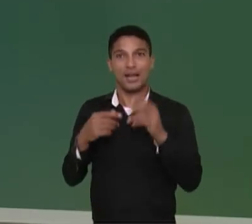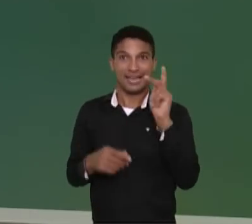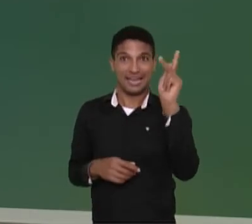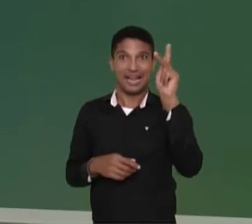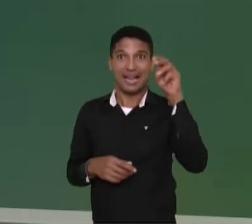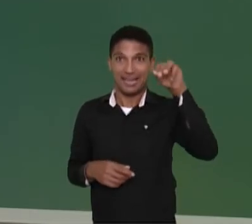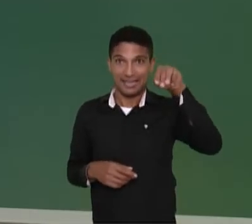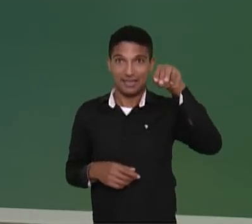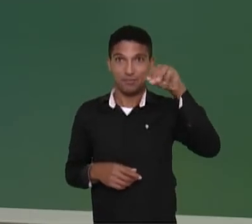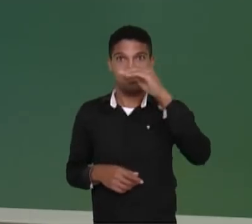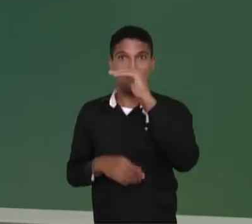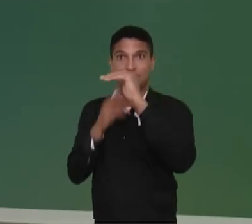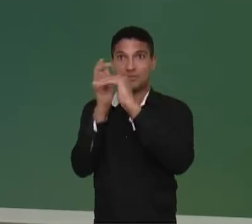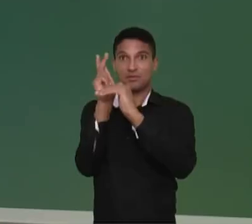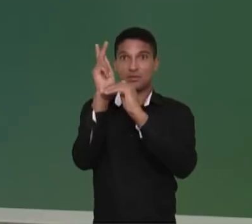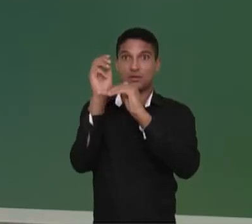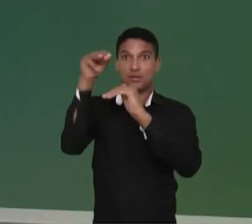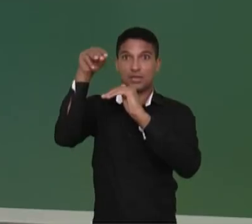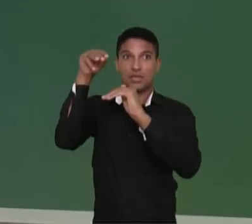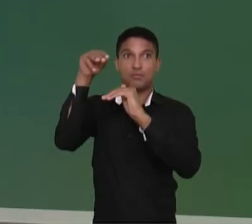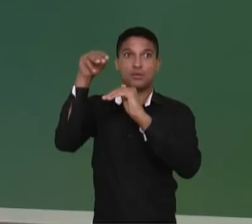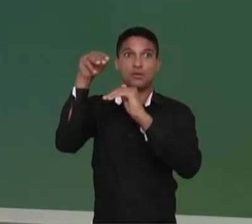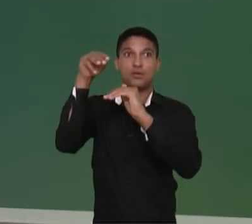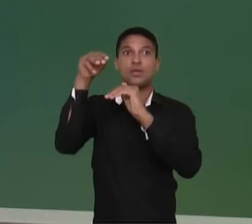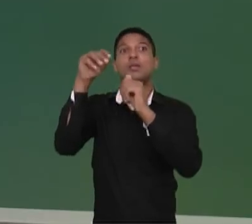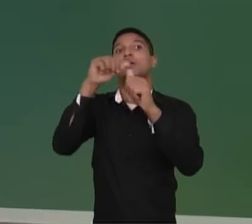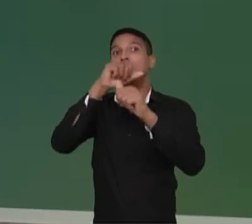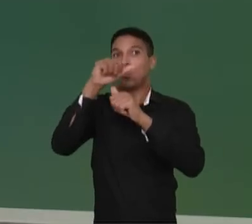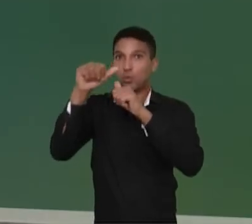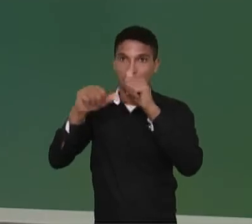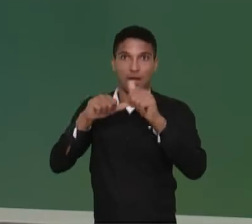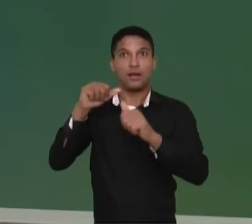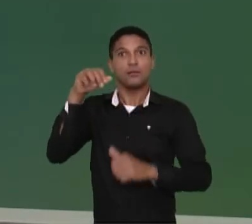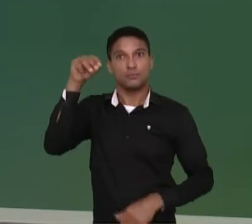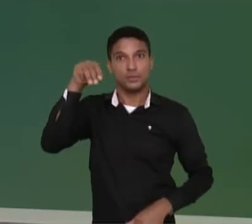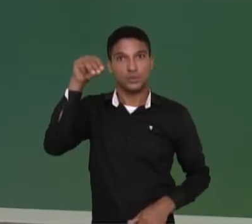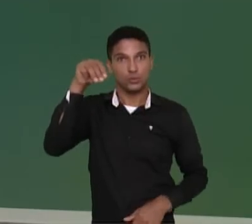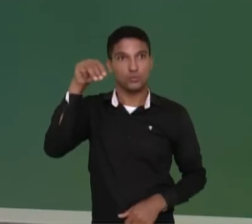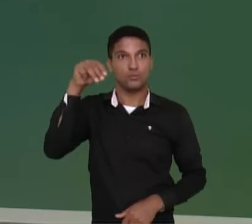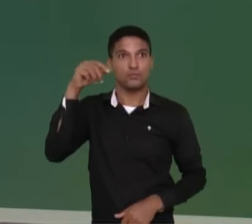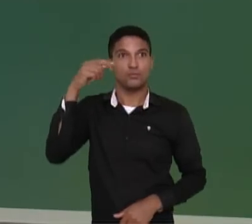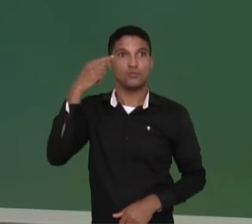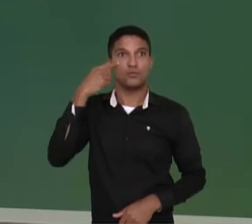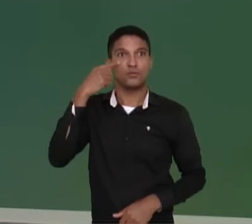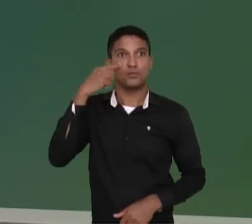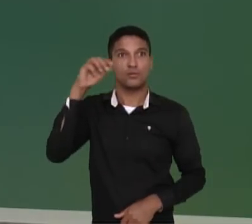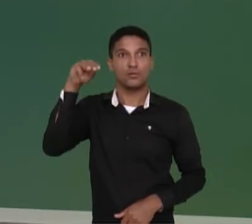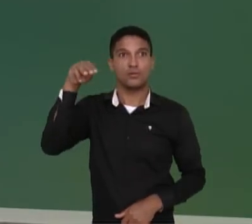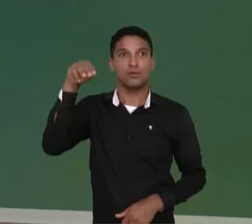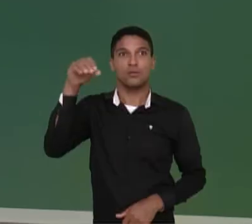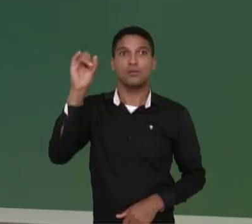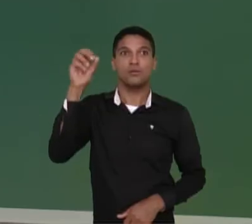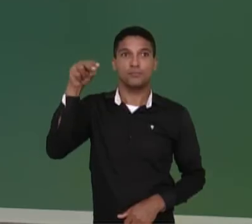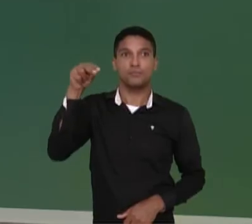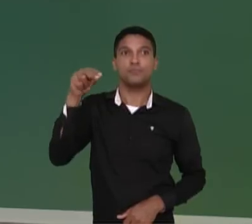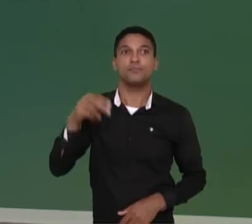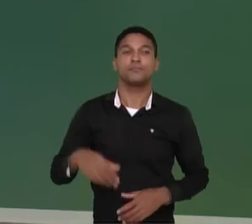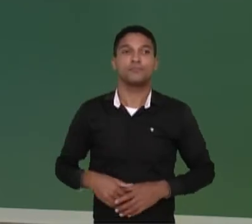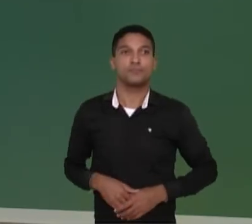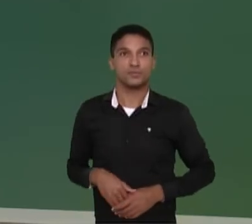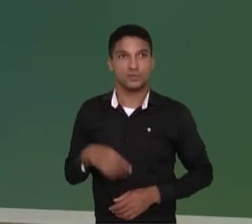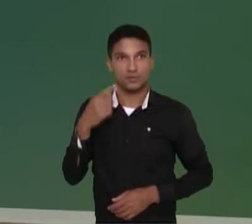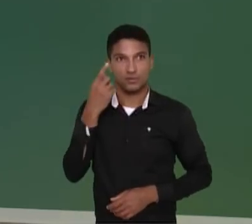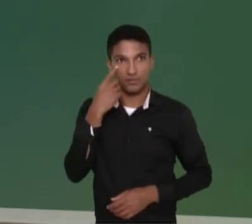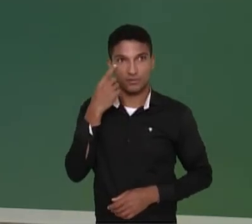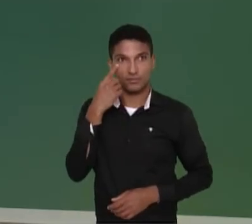0,5 hora, meia hora, tá? Velocidade, 28 dividido por 0,5. Dividir